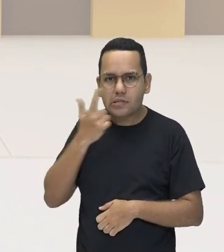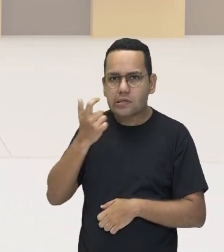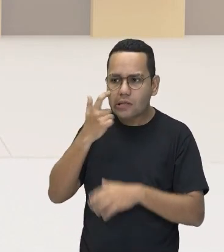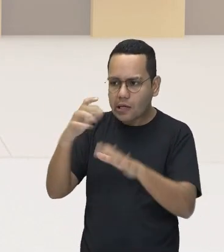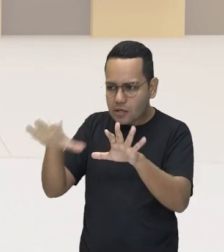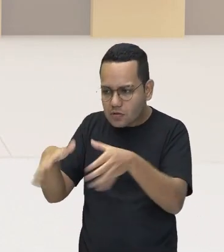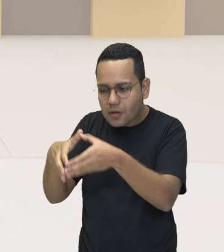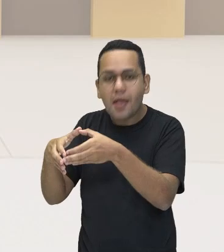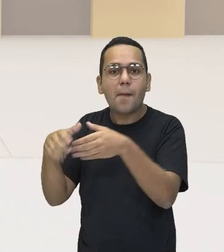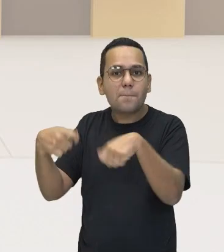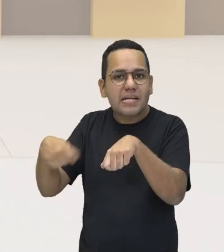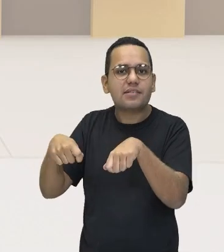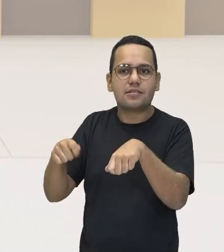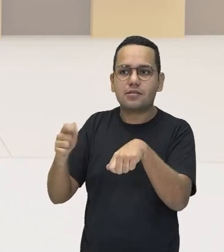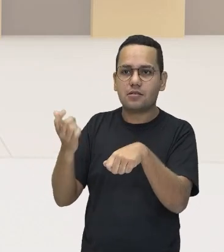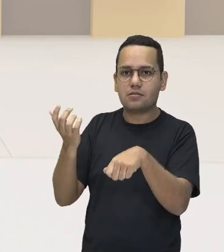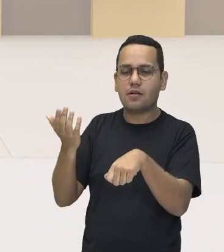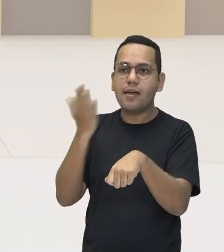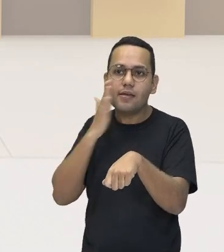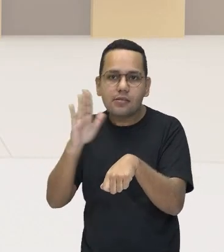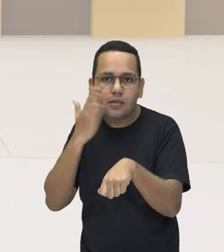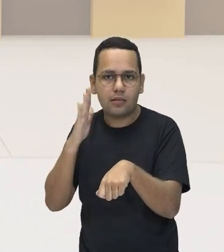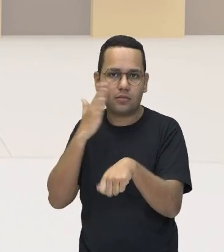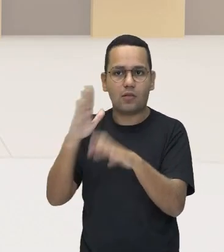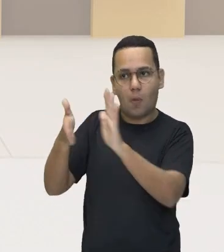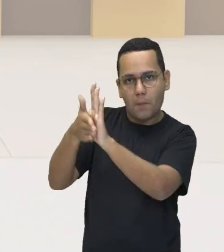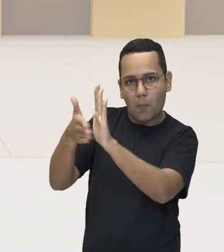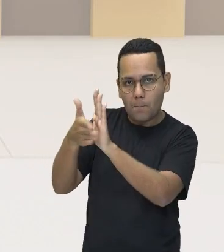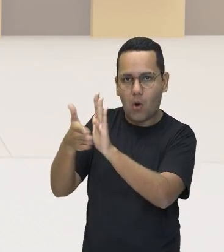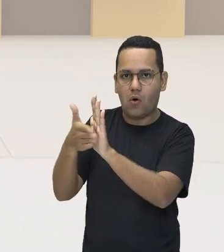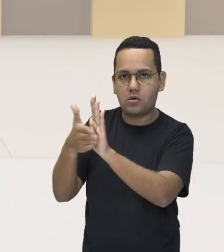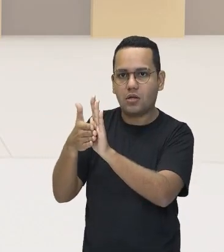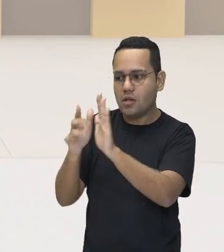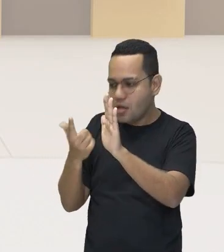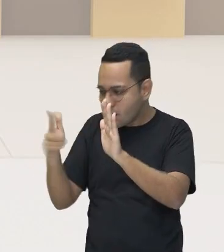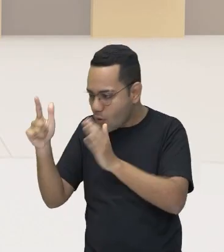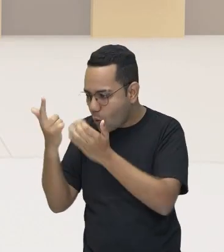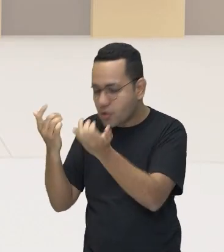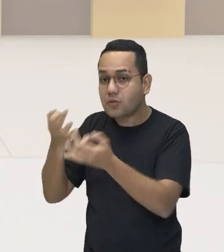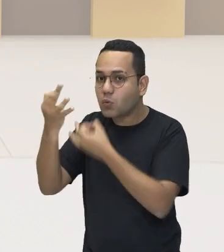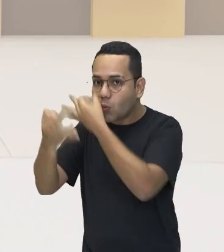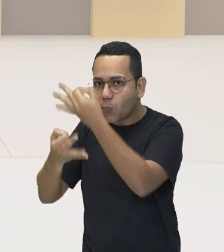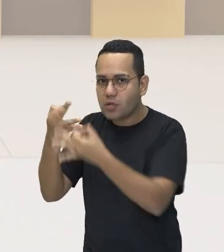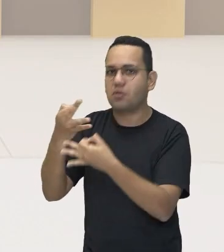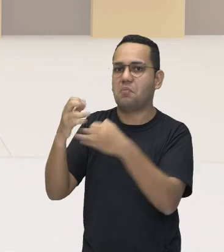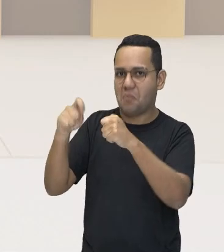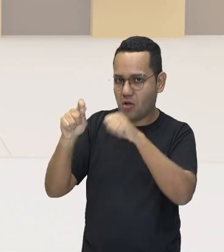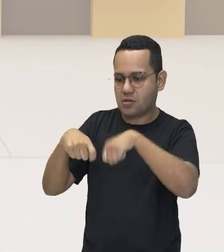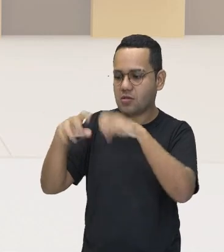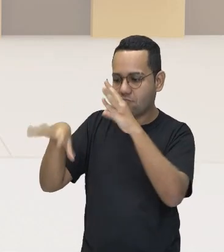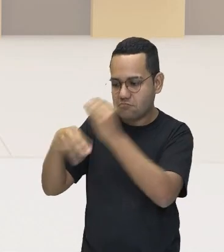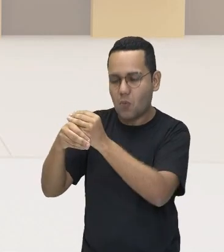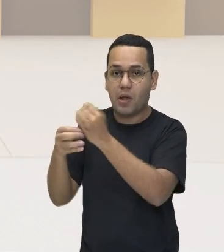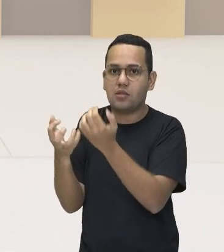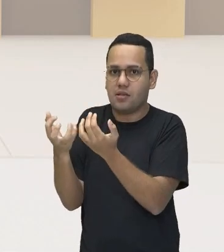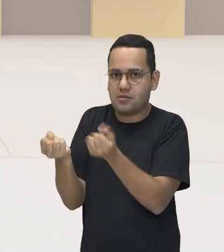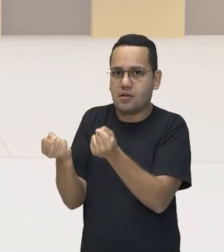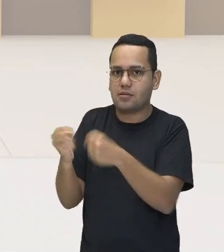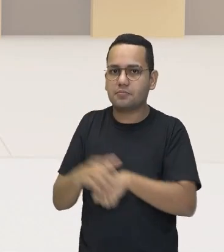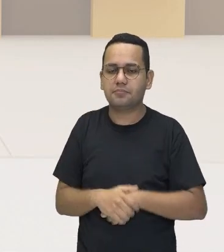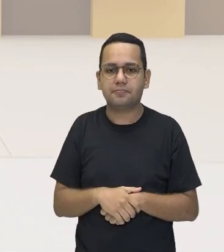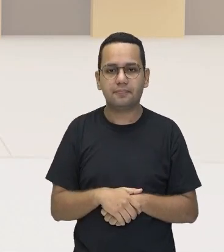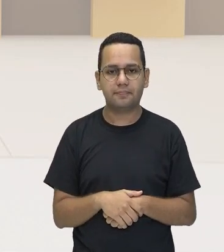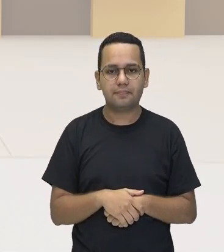Eles precisam ser ouvidos e você precisa ouvi-los. É isso mesmo. Outra situação que nós temos é o